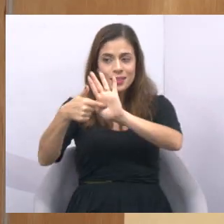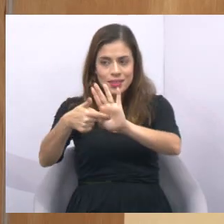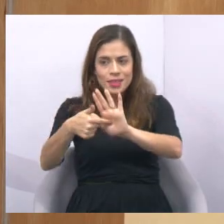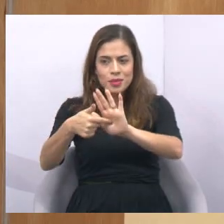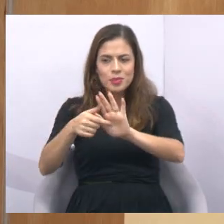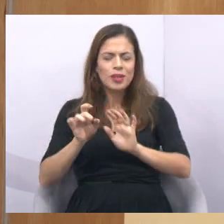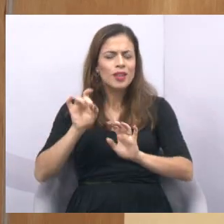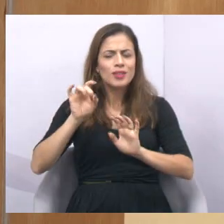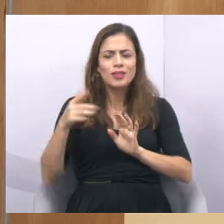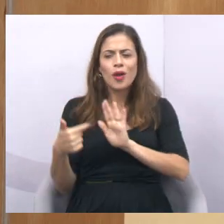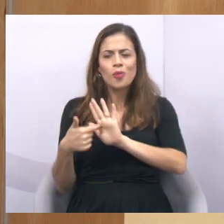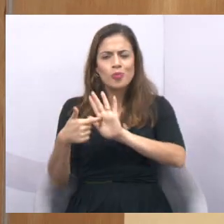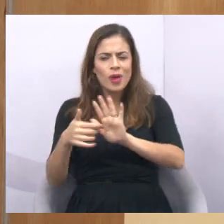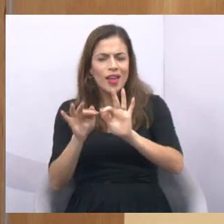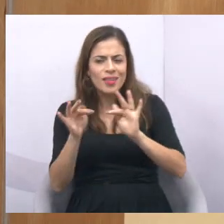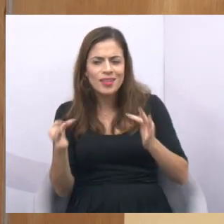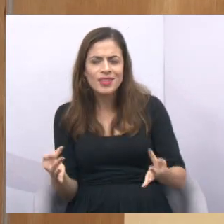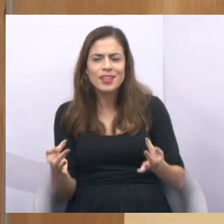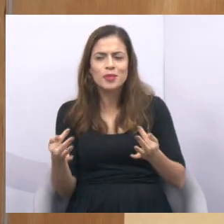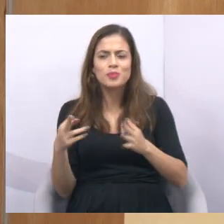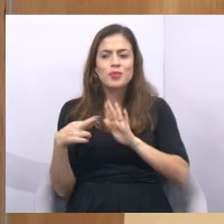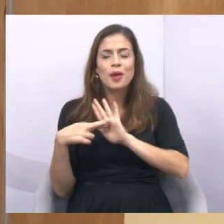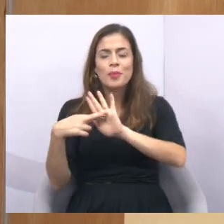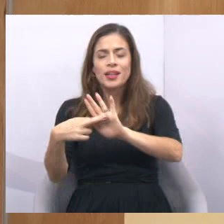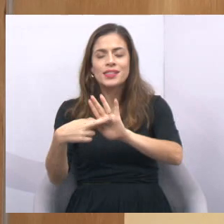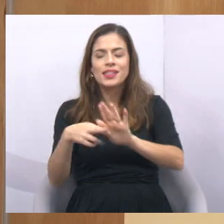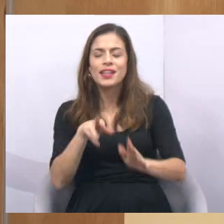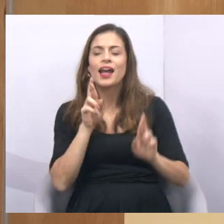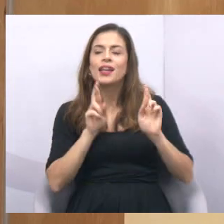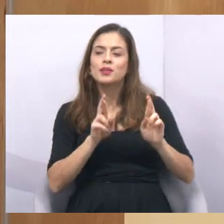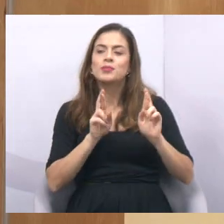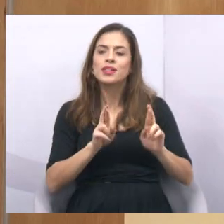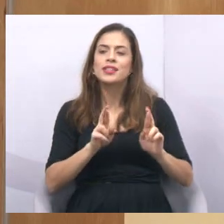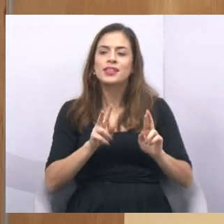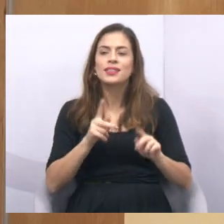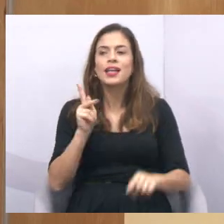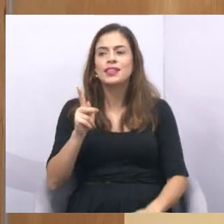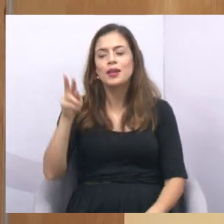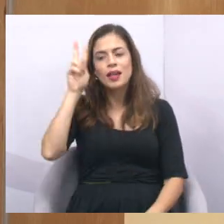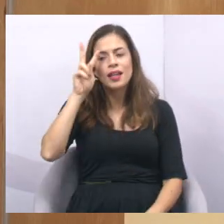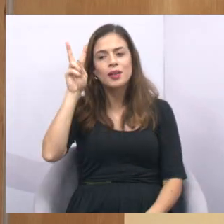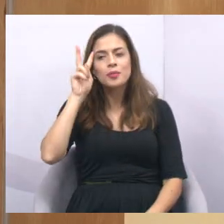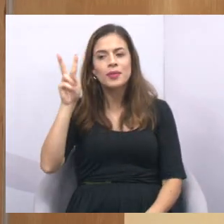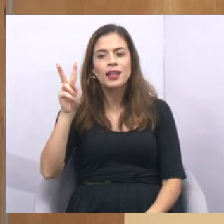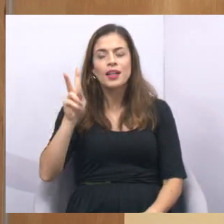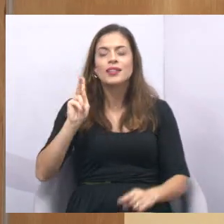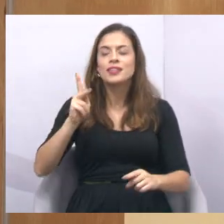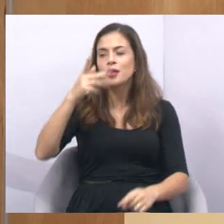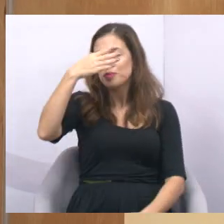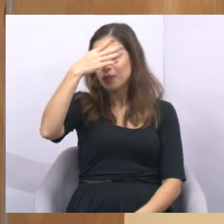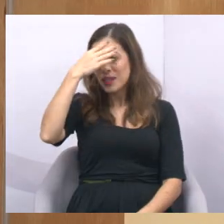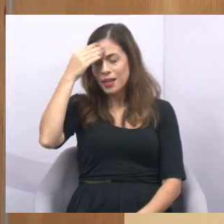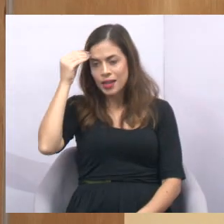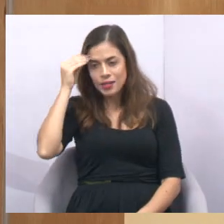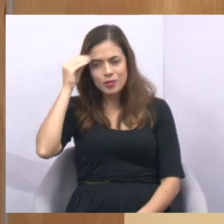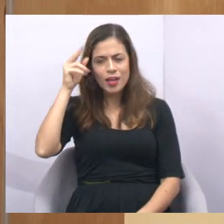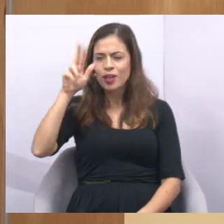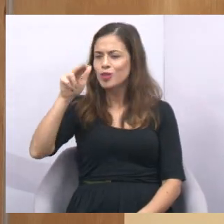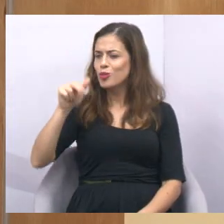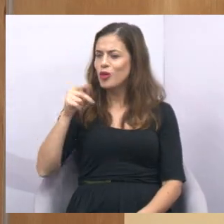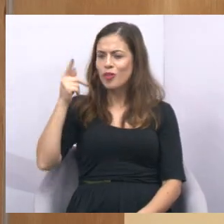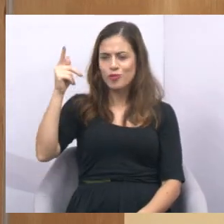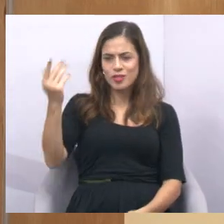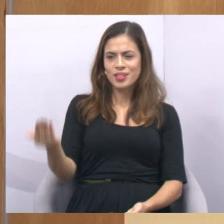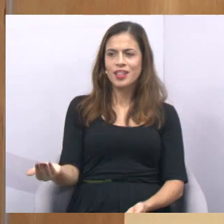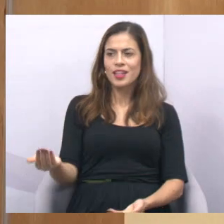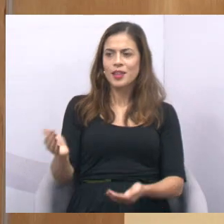valor material, representa para nós a esperança que sejamos sempre lembrados, já que jamais o esqueceremos. Deus o proteja e conceda junto aos seus